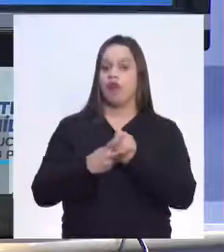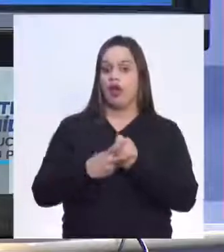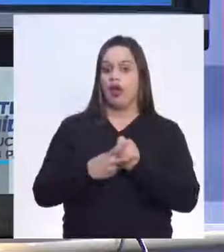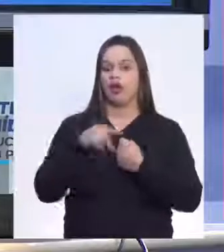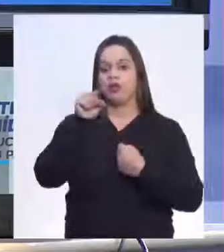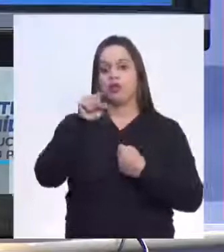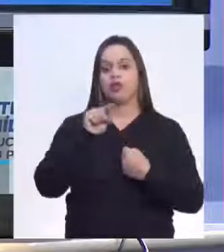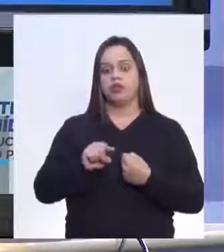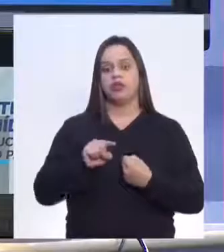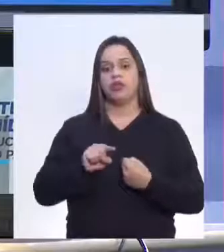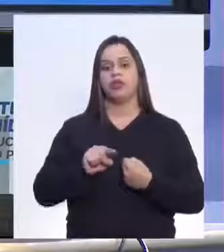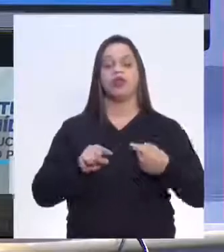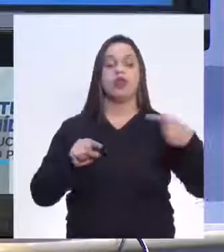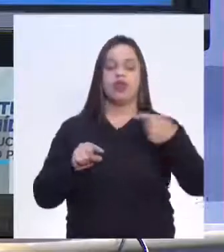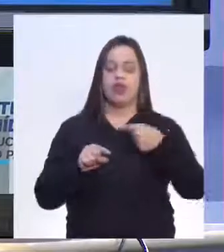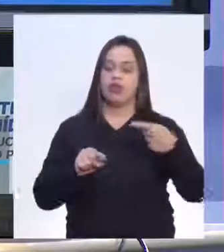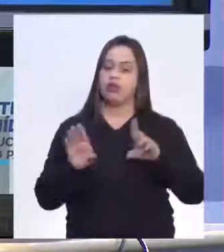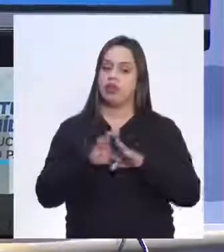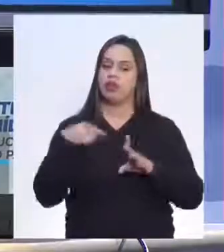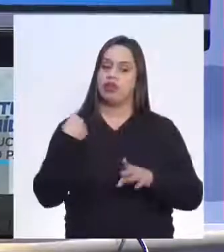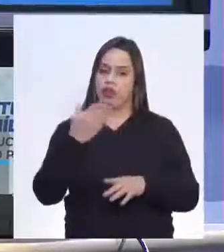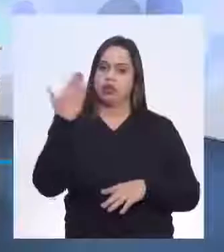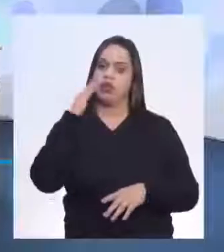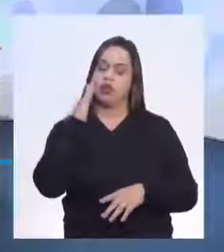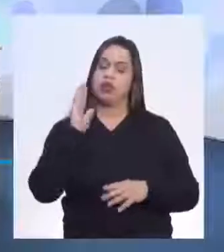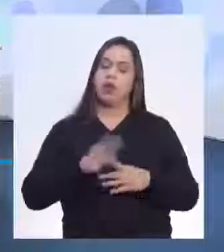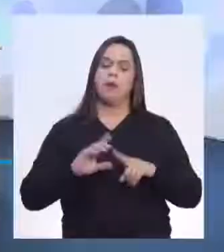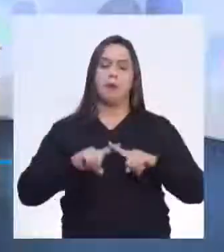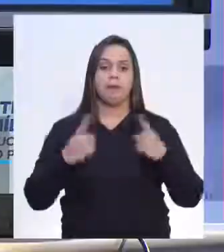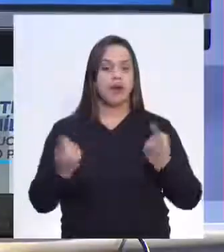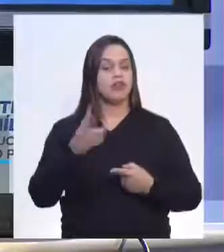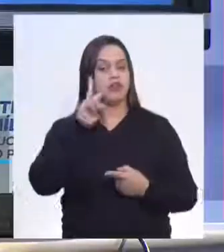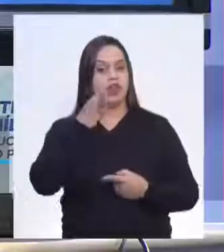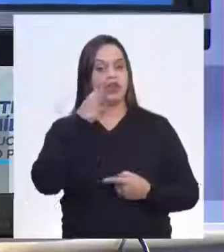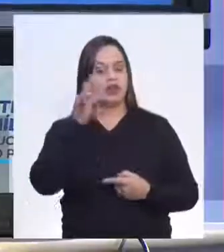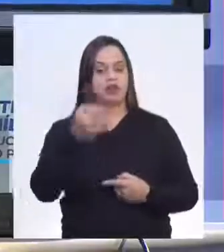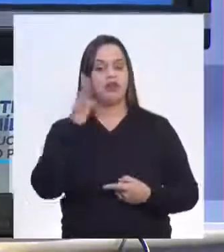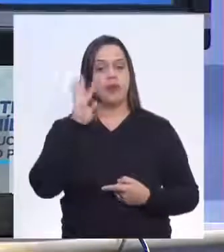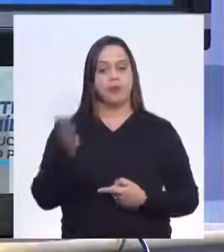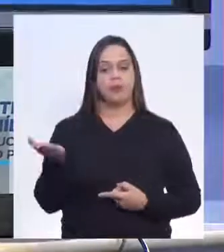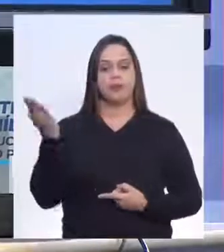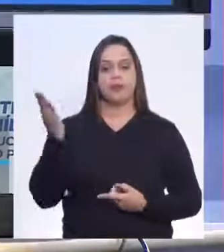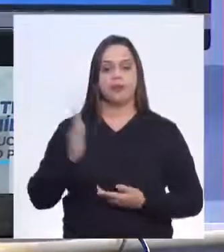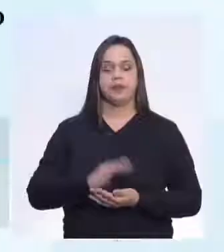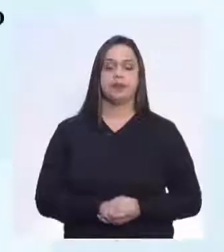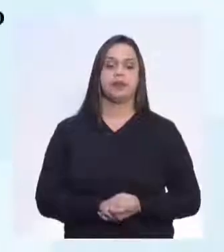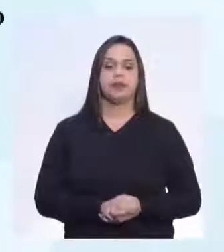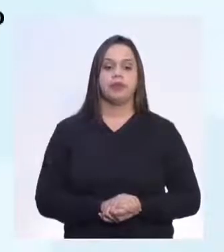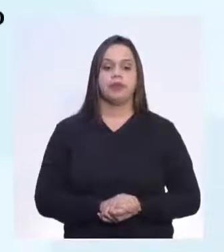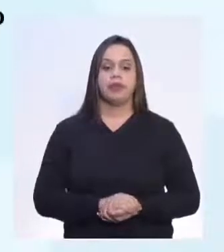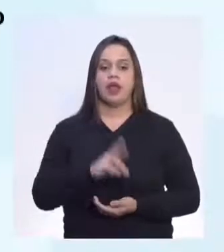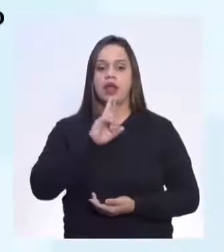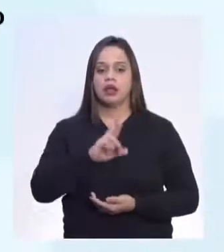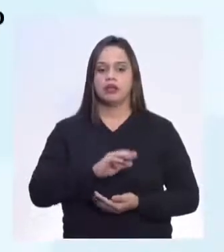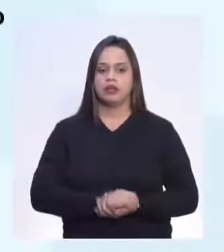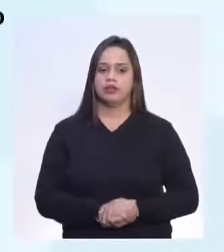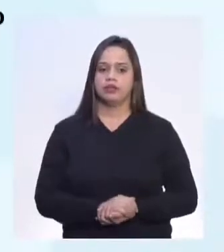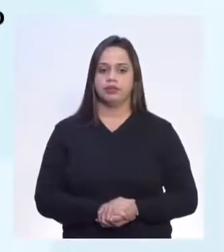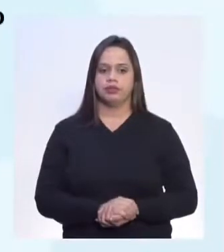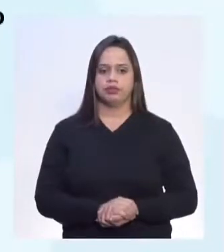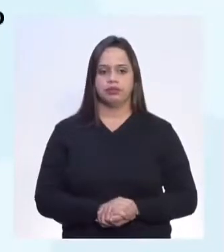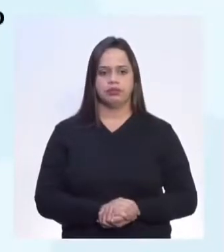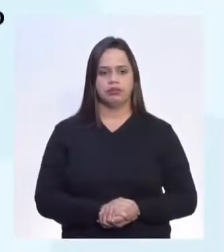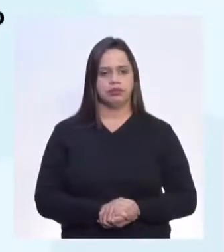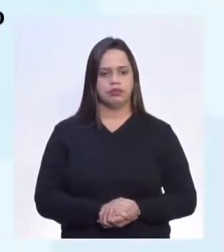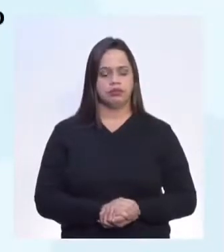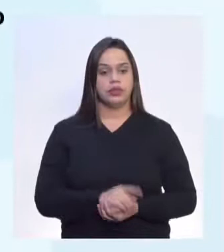2 pontos e travessão, foi o que a gente entendeu, não é? Mas presta atenção aí, olha lá na tela. A resposta. Gente, lembra